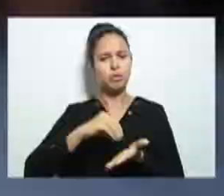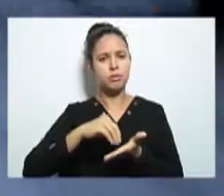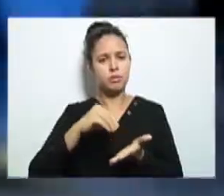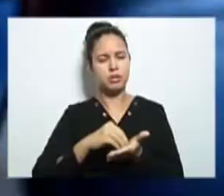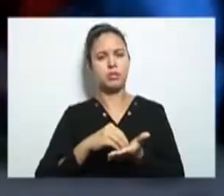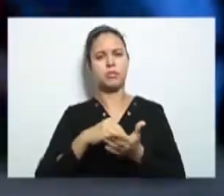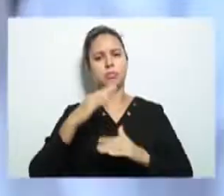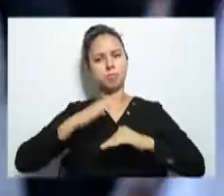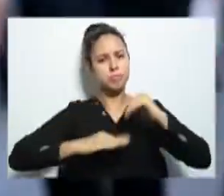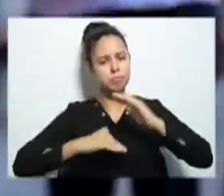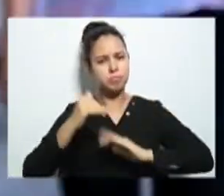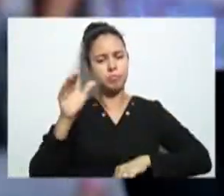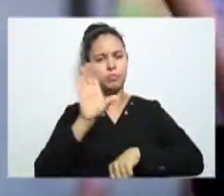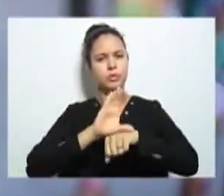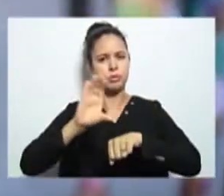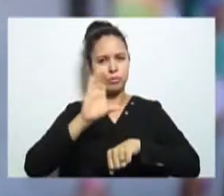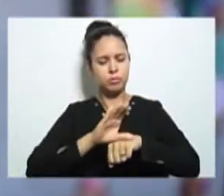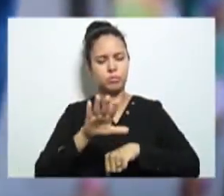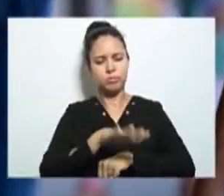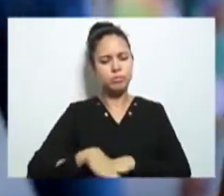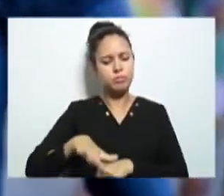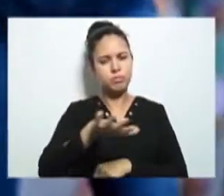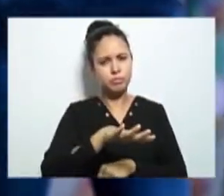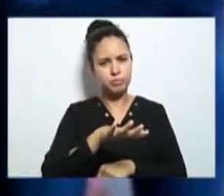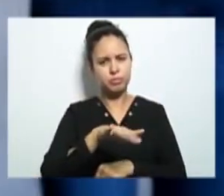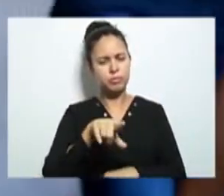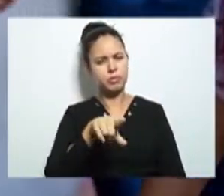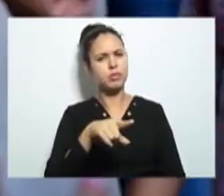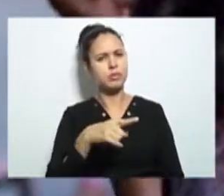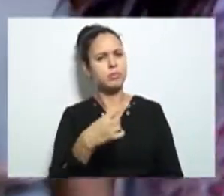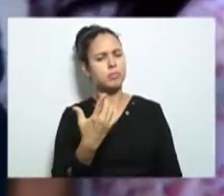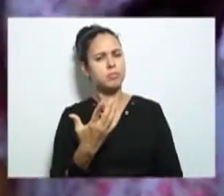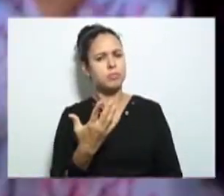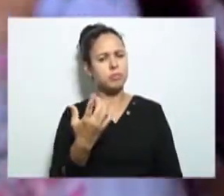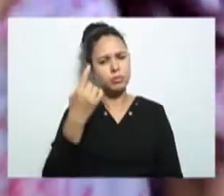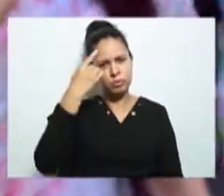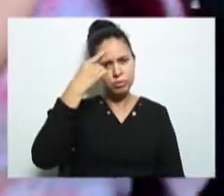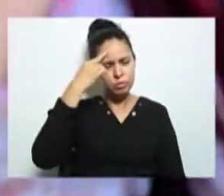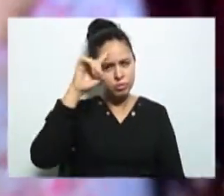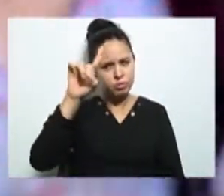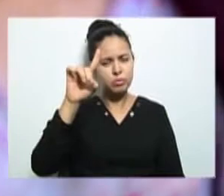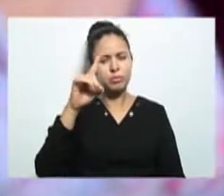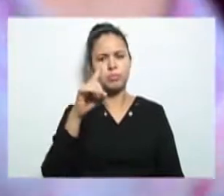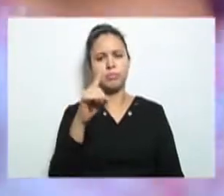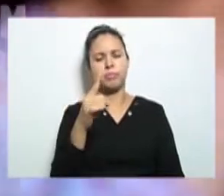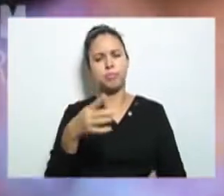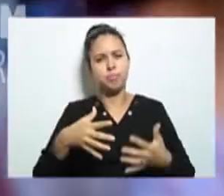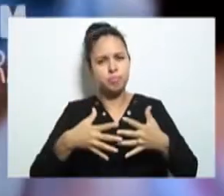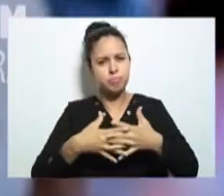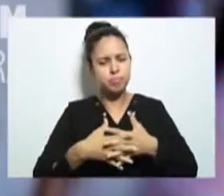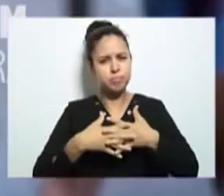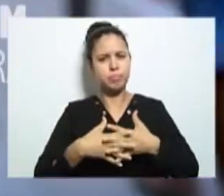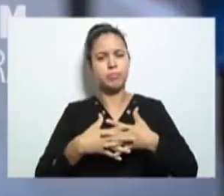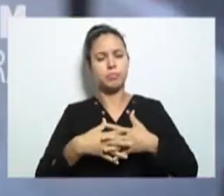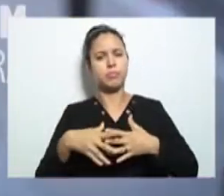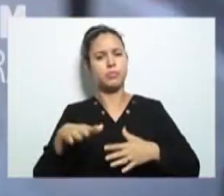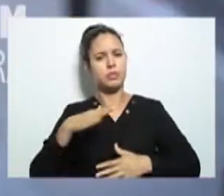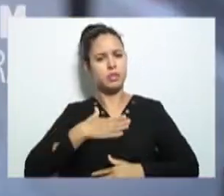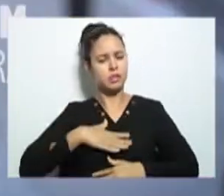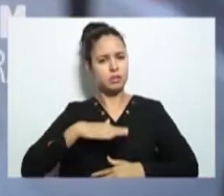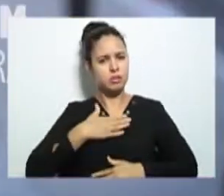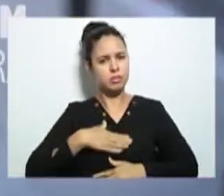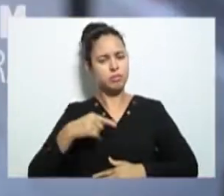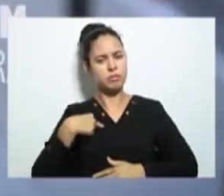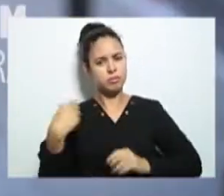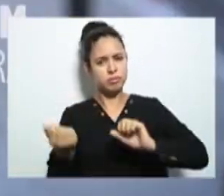profissionais capacitados na área. Você está perdido entre tantas informações novas? Calma, eu estou aqui